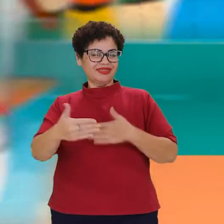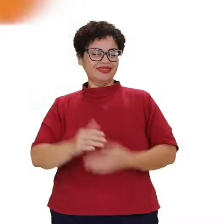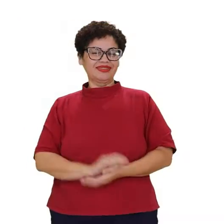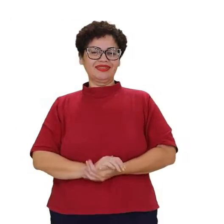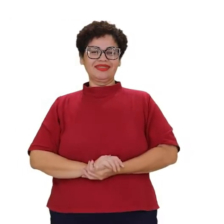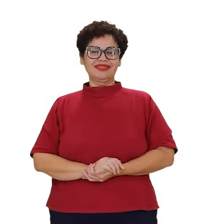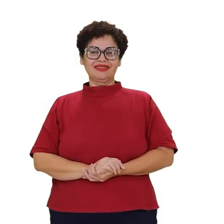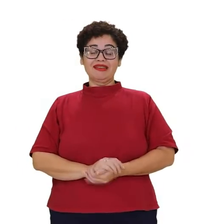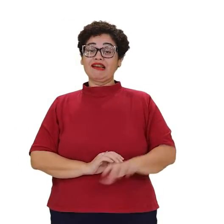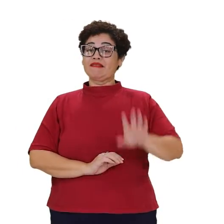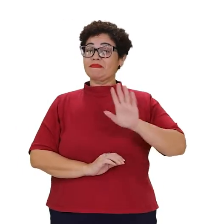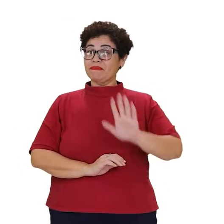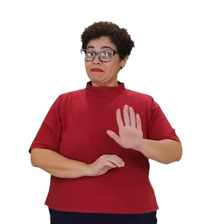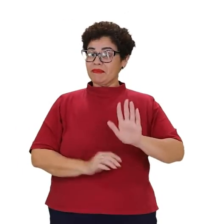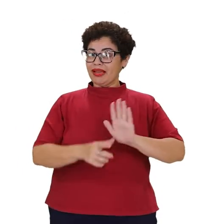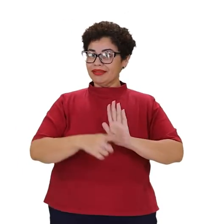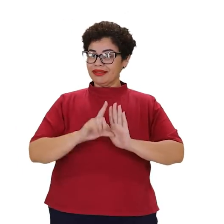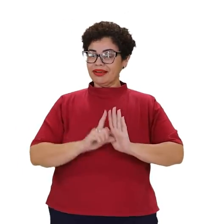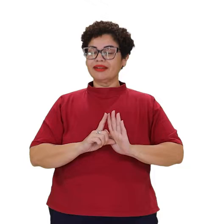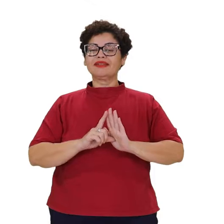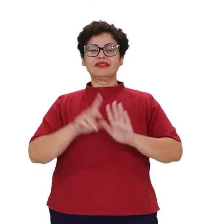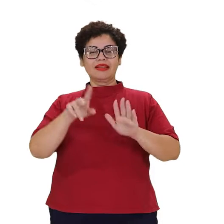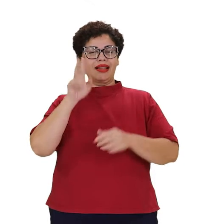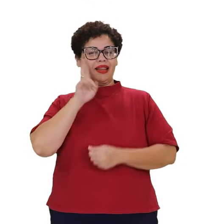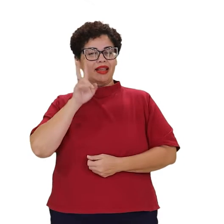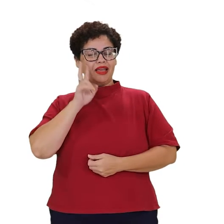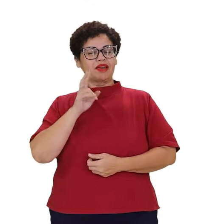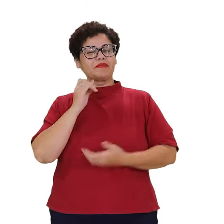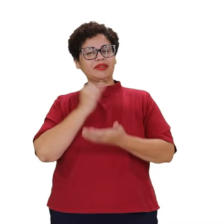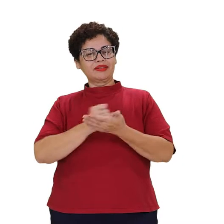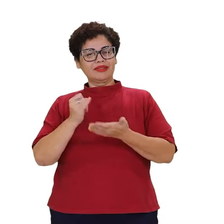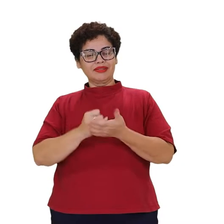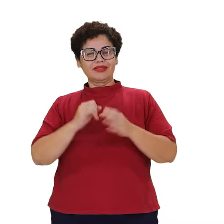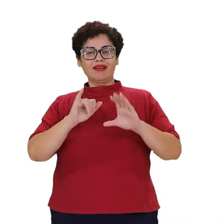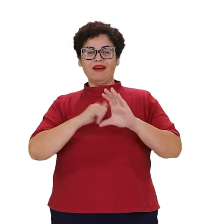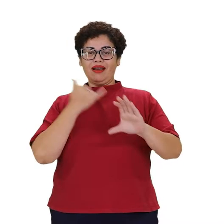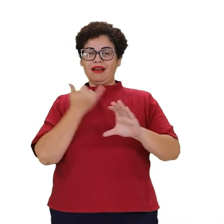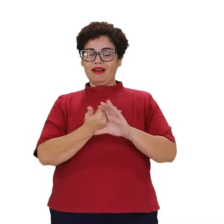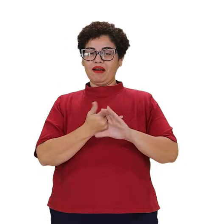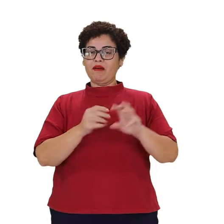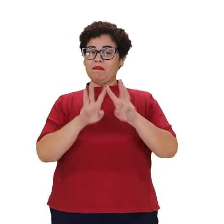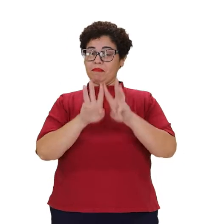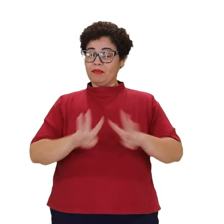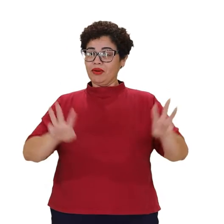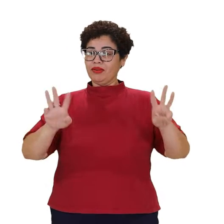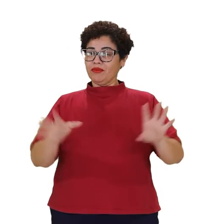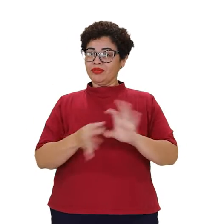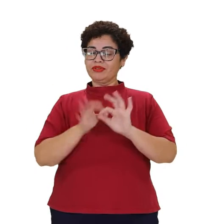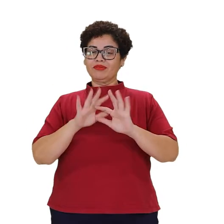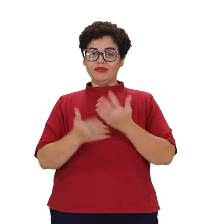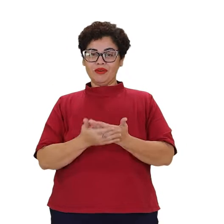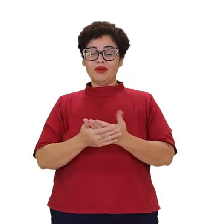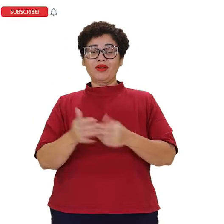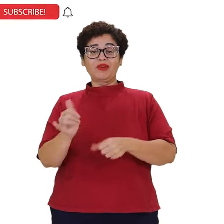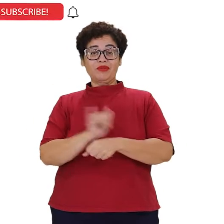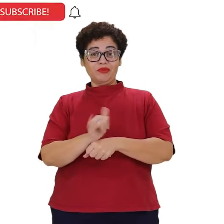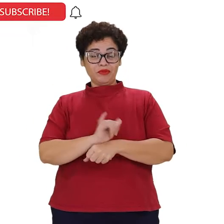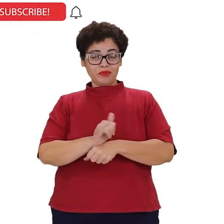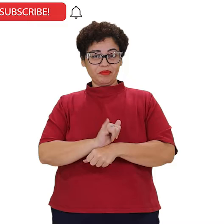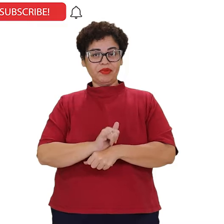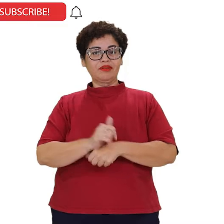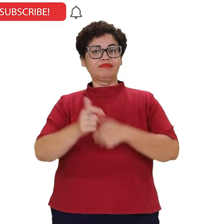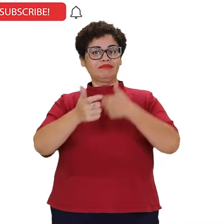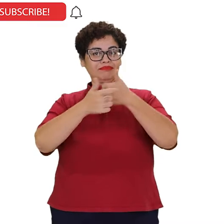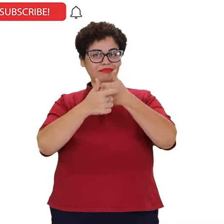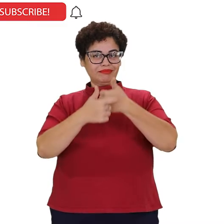mais. Mas antes de prosseguirmos, lembrem-se de se inscrever no canal Portal Conexão Escola no YouTube